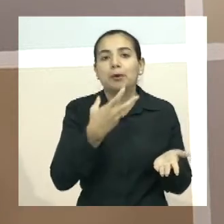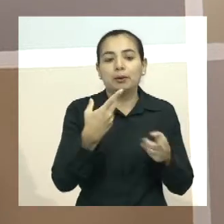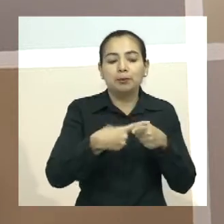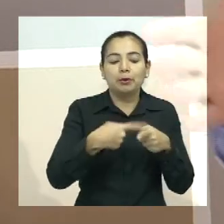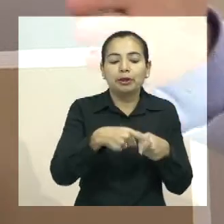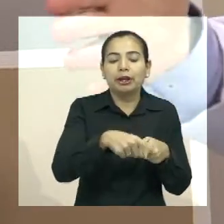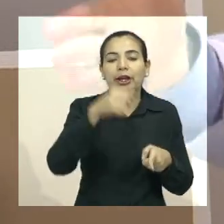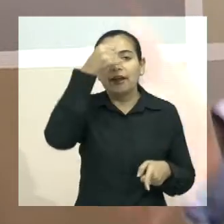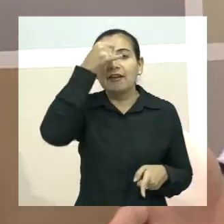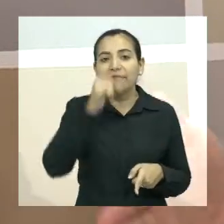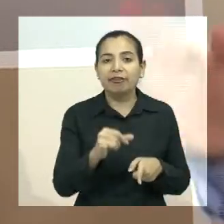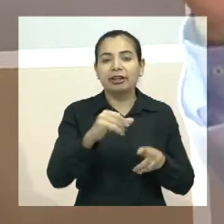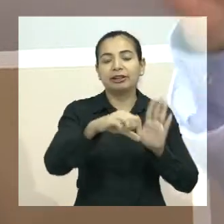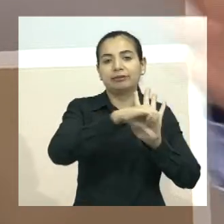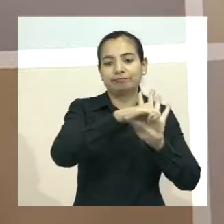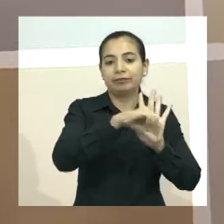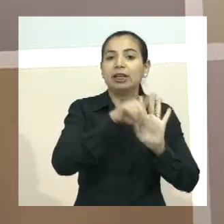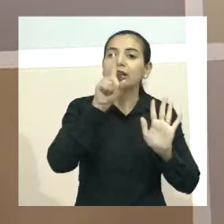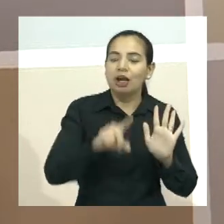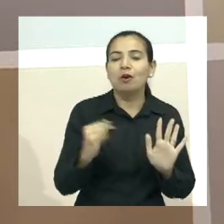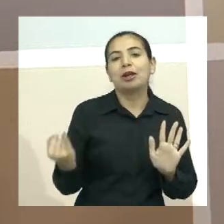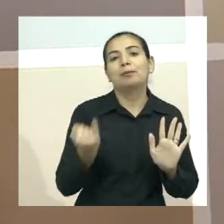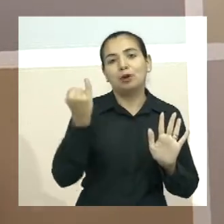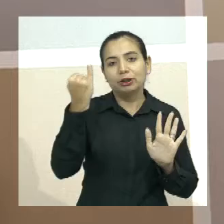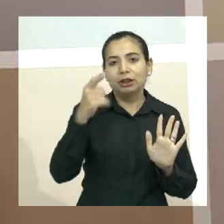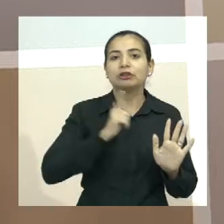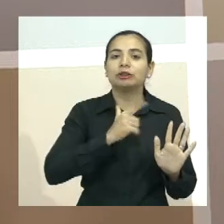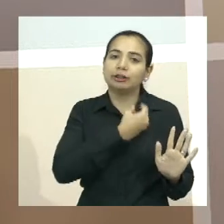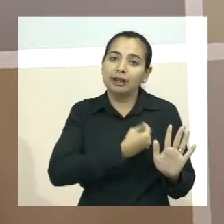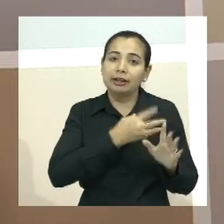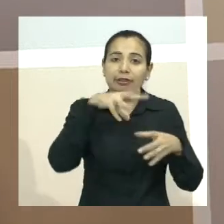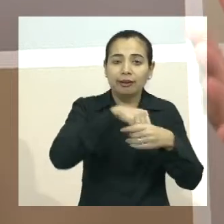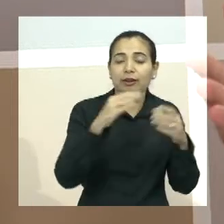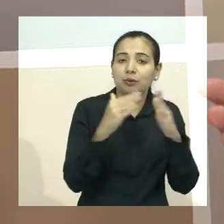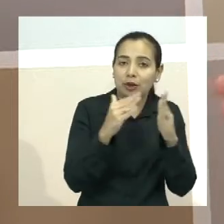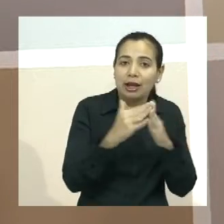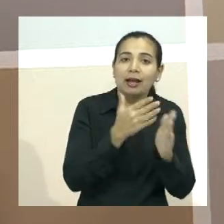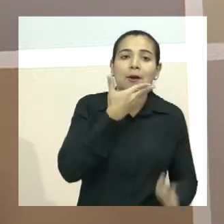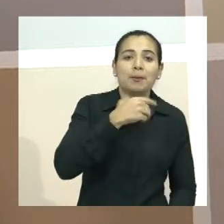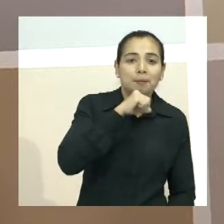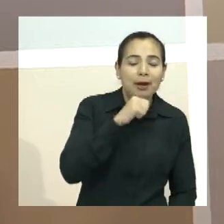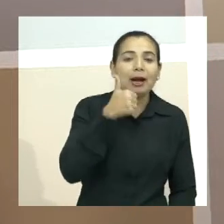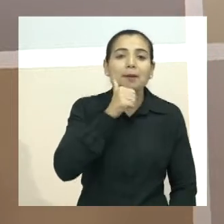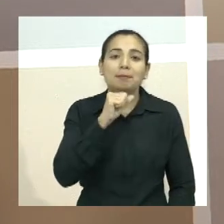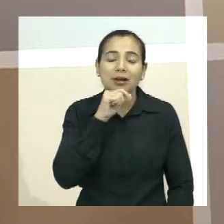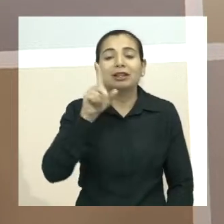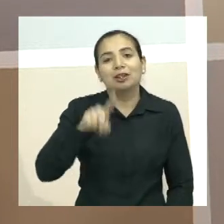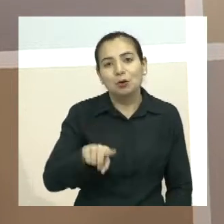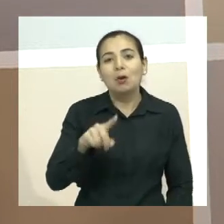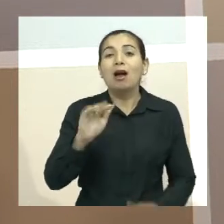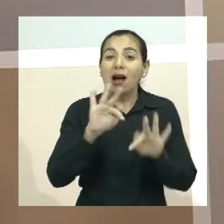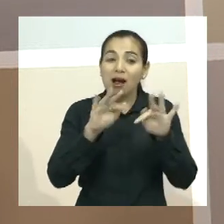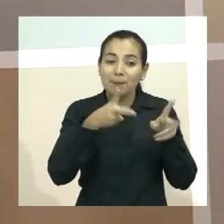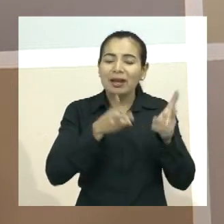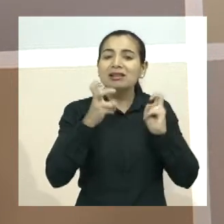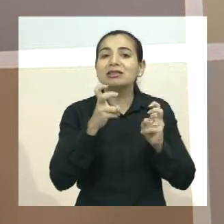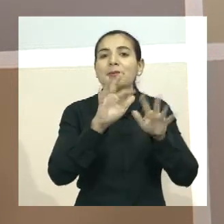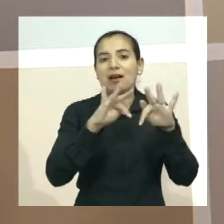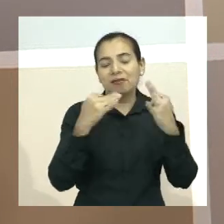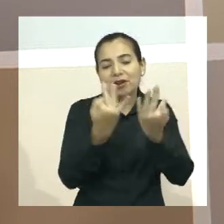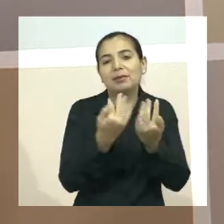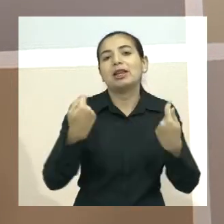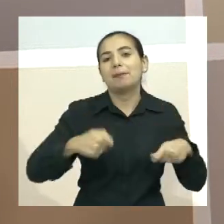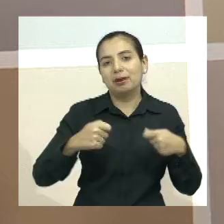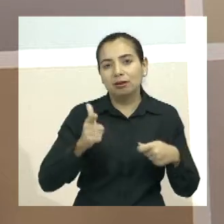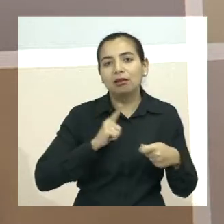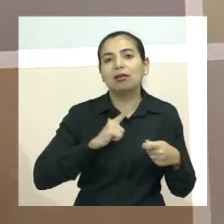ter uma mãe e de ter um pai, e ambos presentes. Então, mais uma vez, reforçando que a família, sim, é que deve ter o